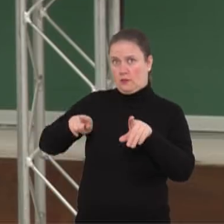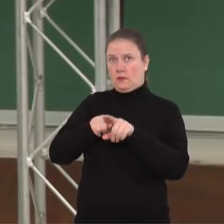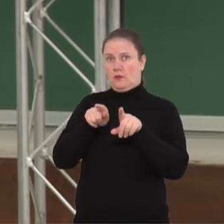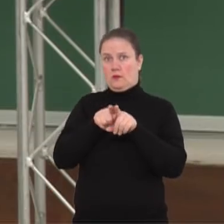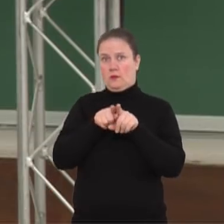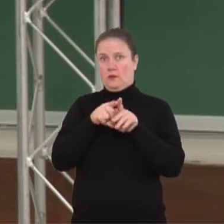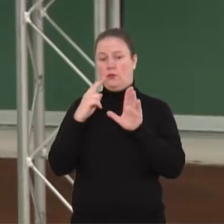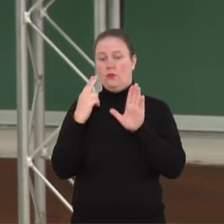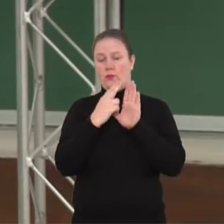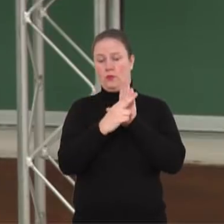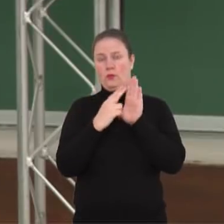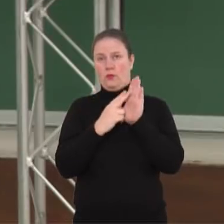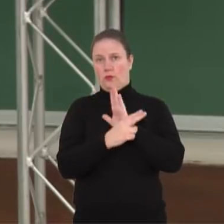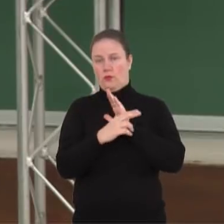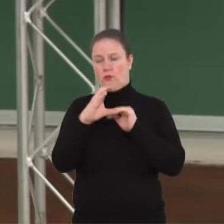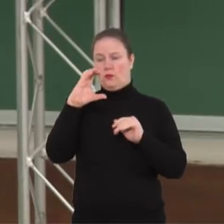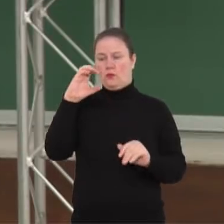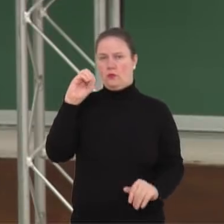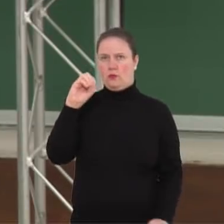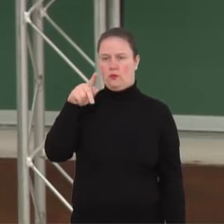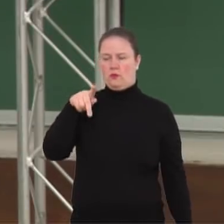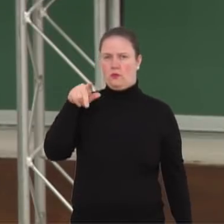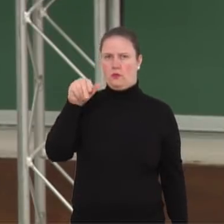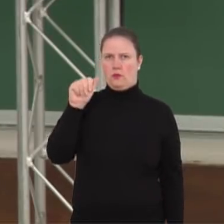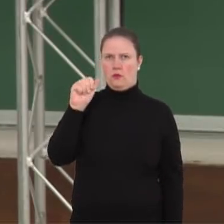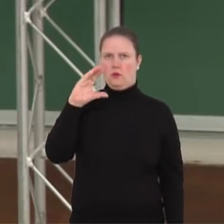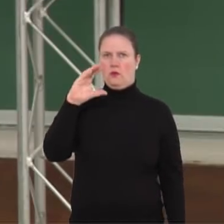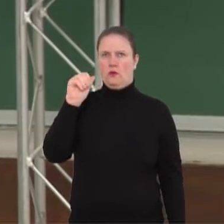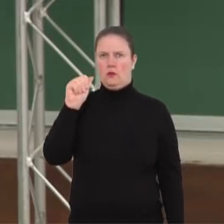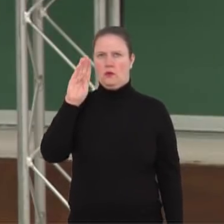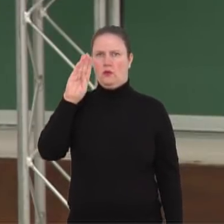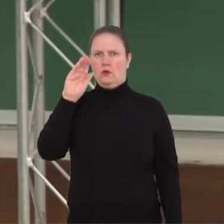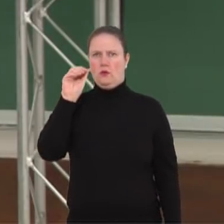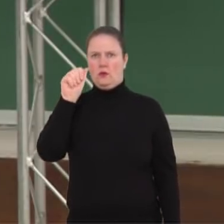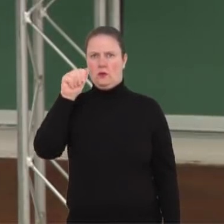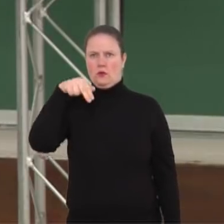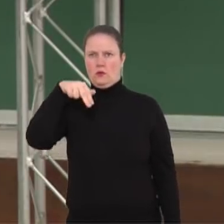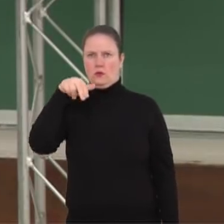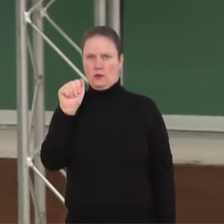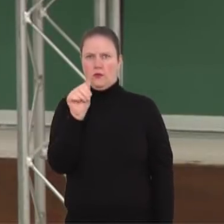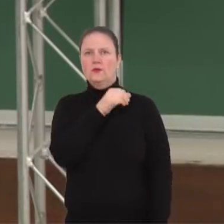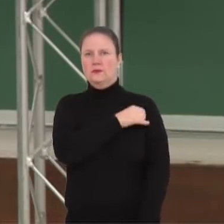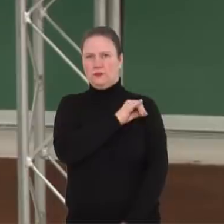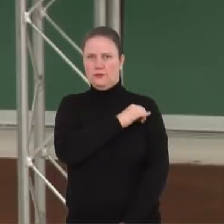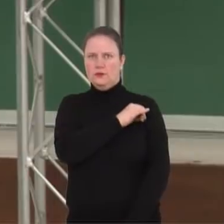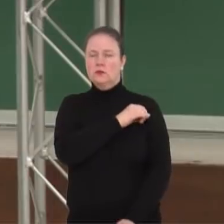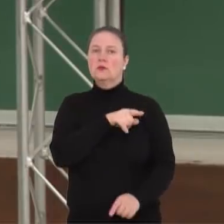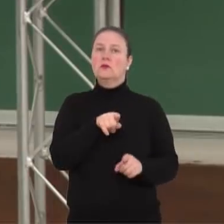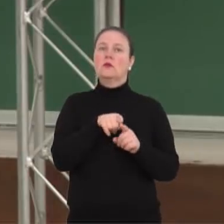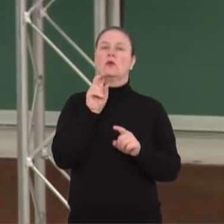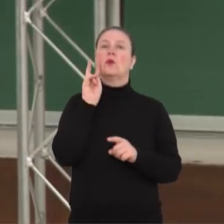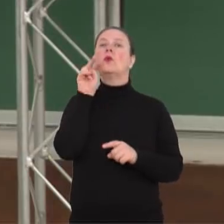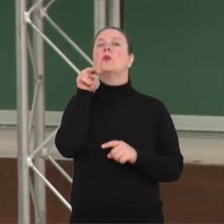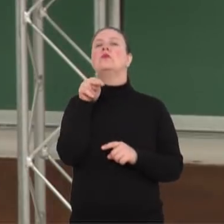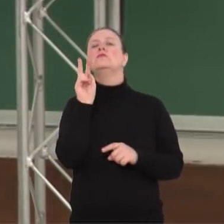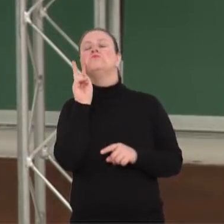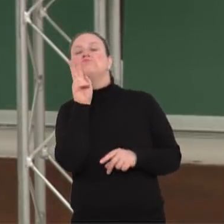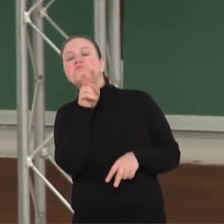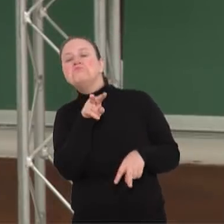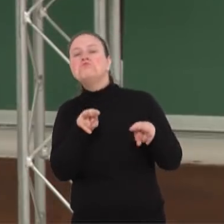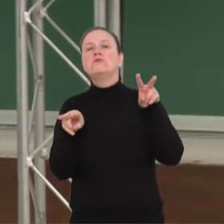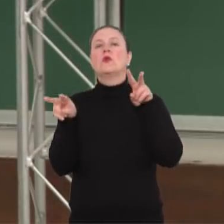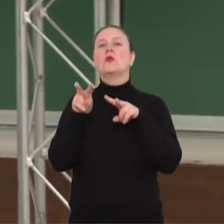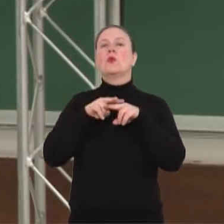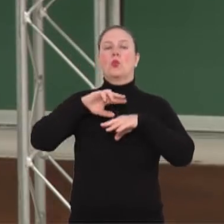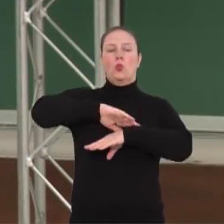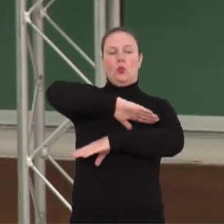nome você já conhece, Copacabana e Ipanema. O que eu posso ver do topo do Pão